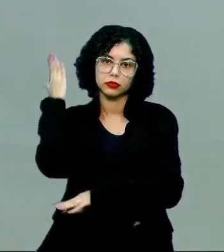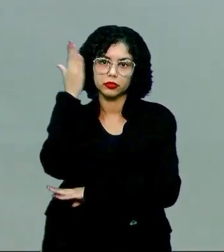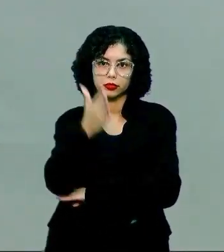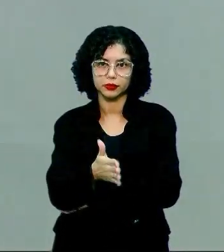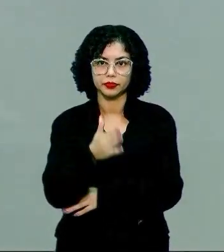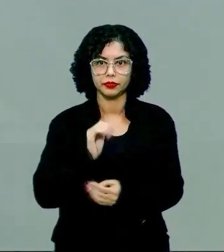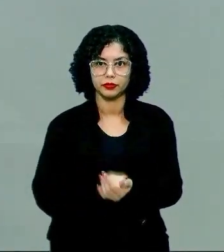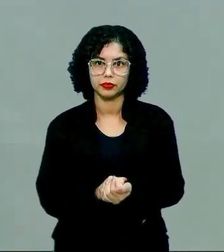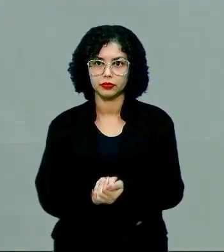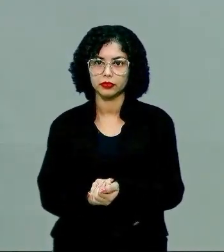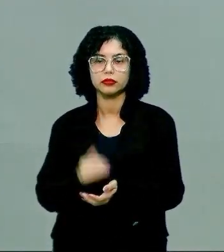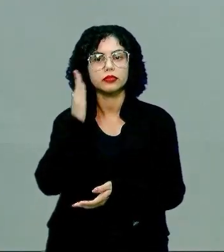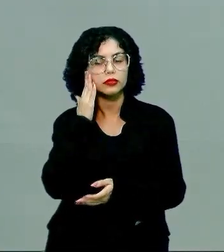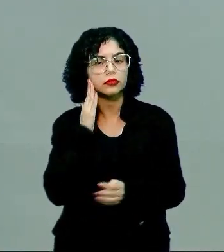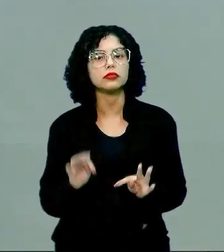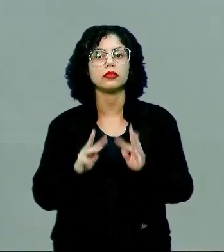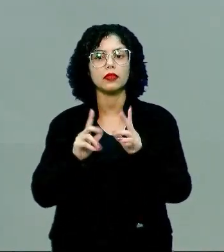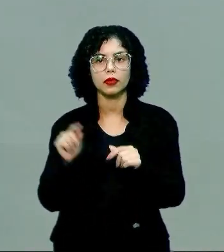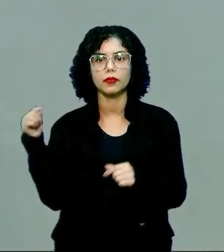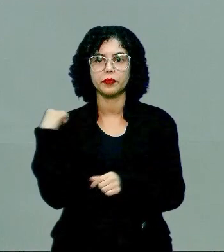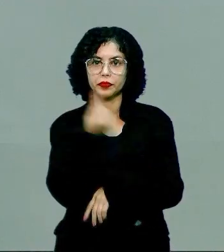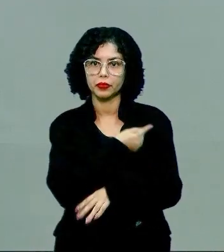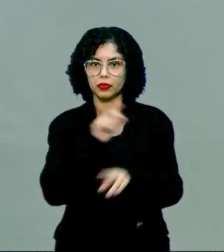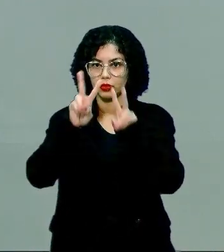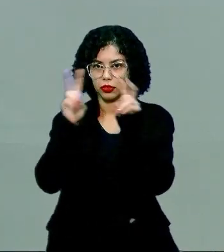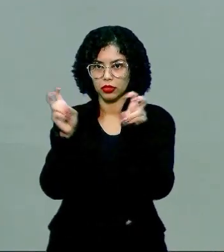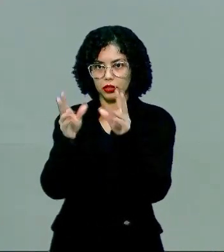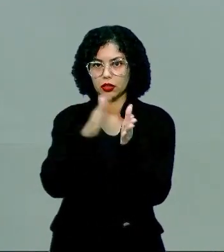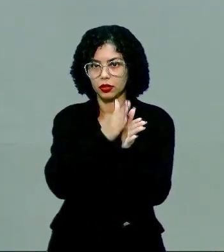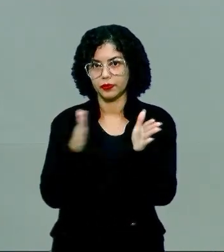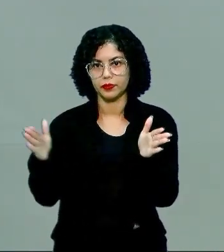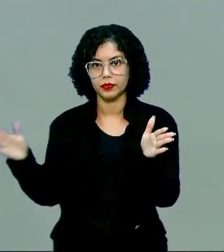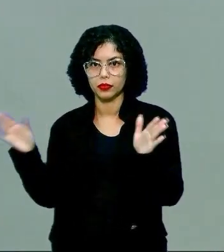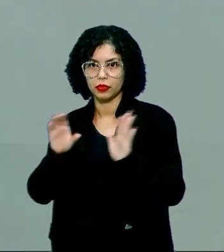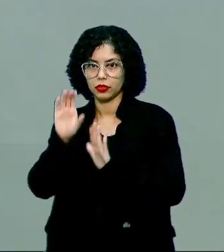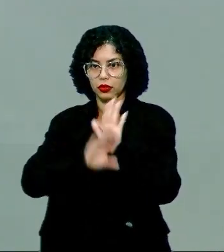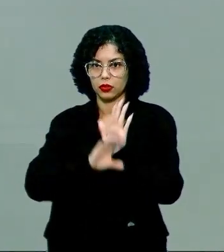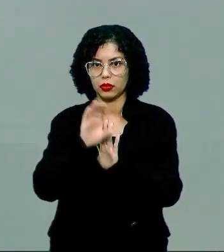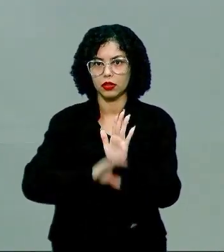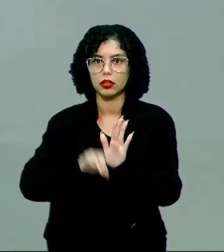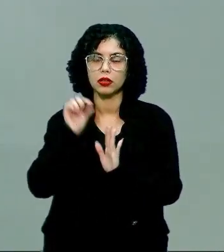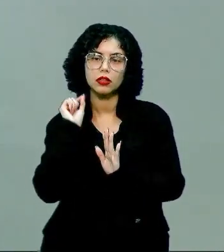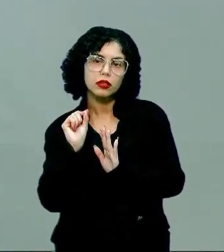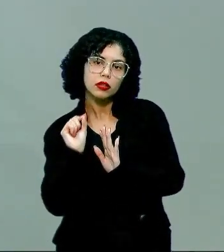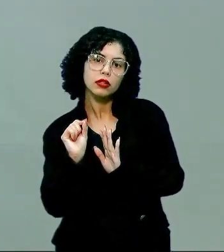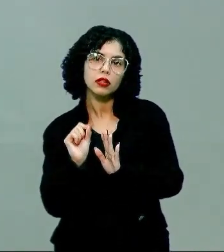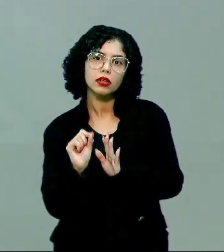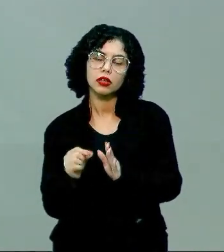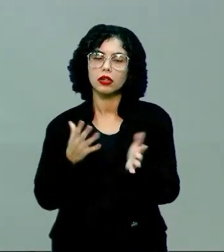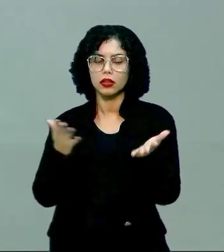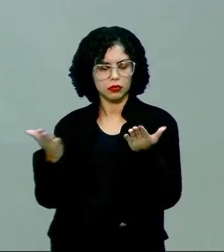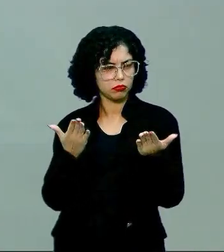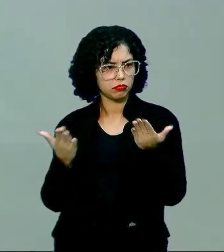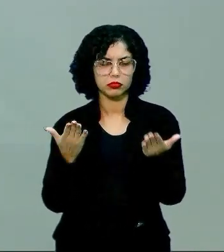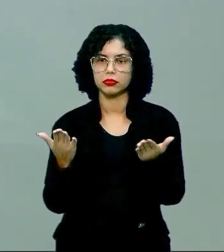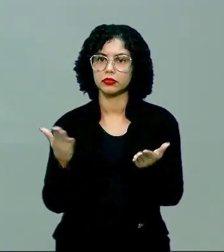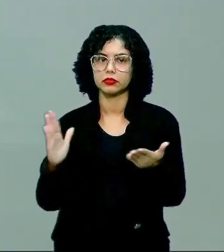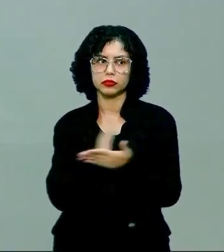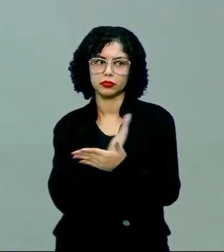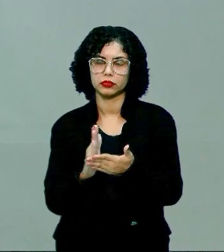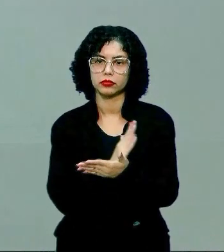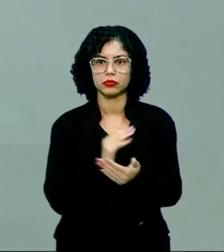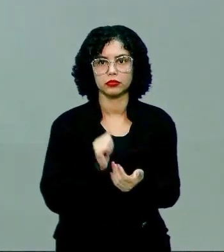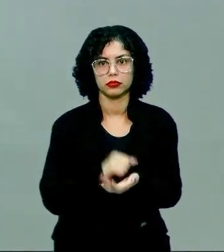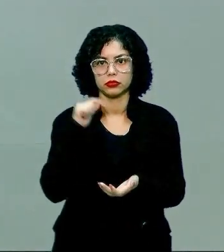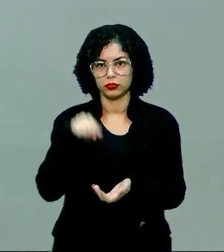direcionamento toda compreensão do que a gente vai buscando definir aqui na aula a gente sempre está associando a algo